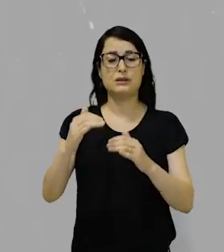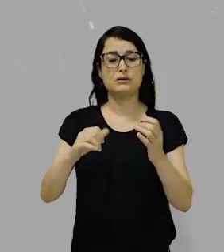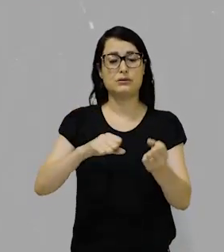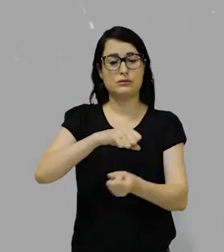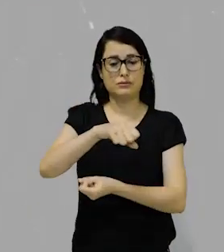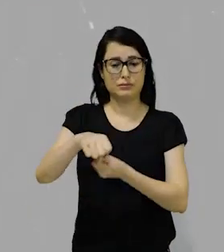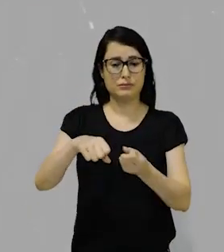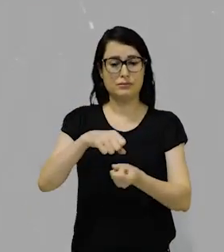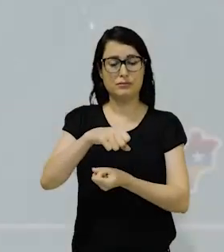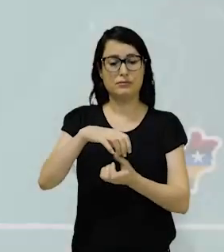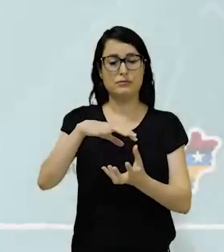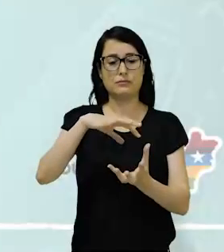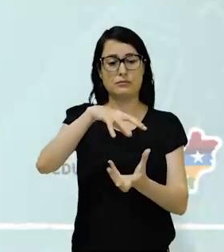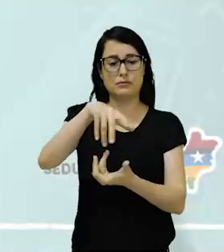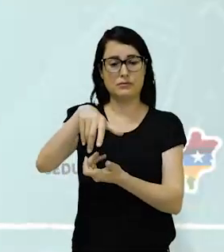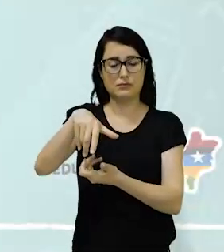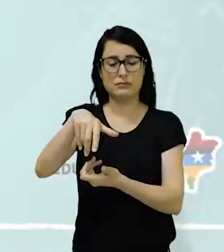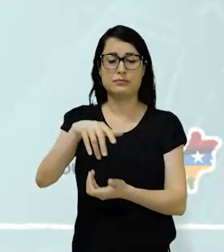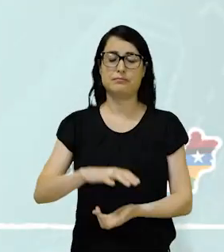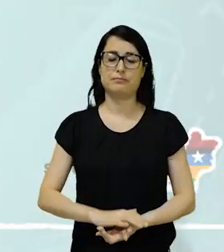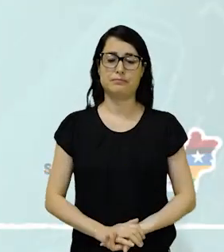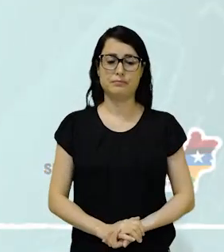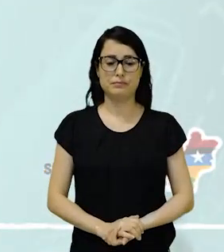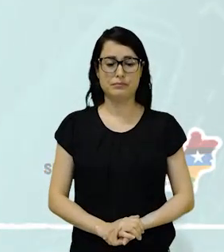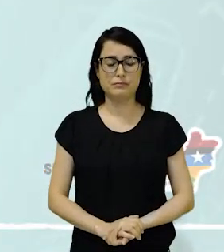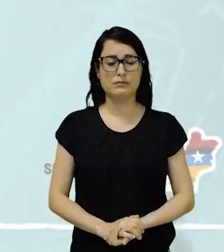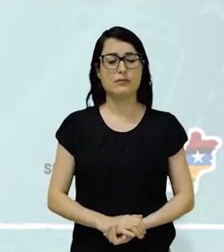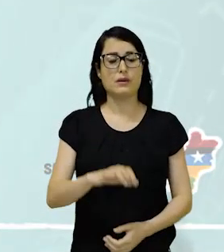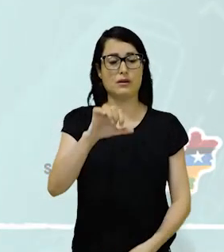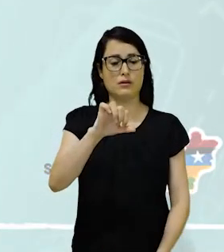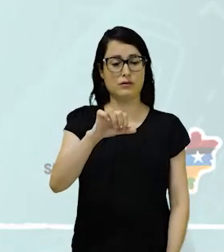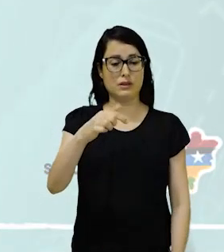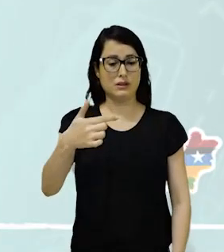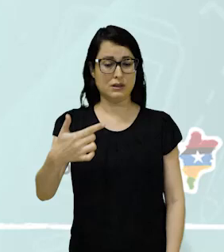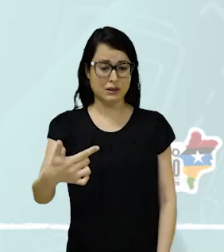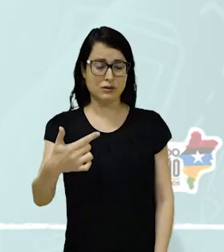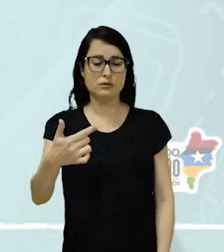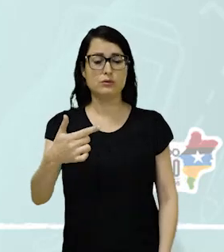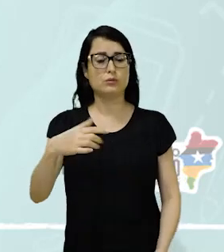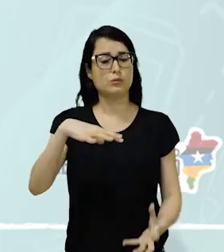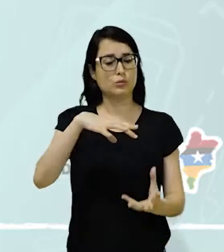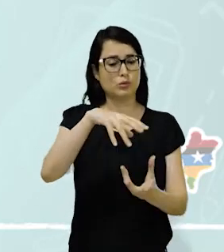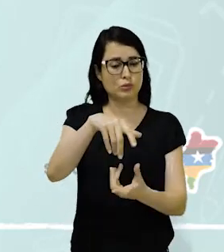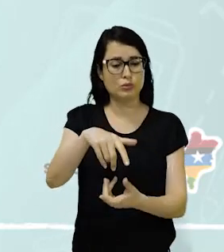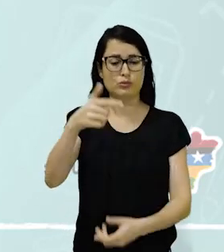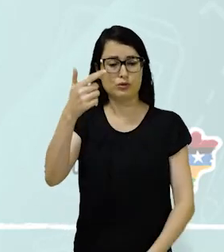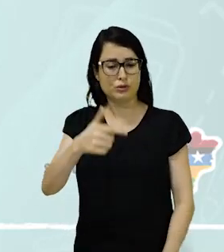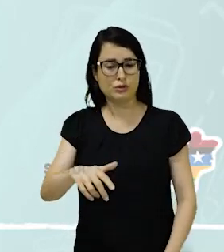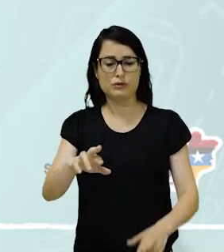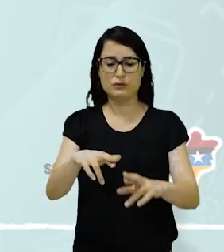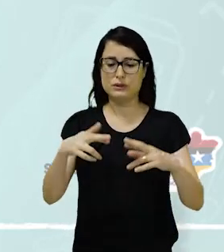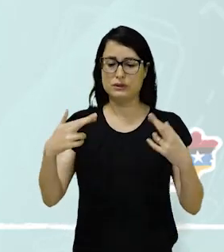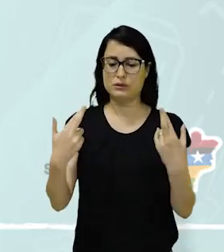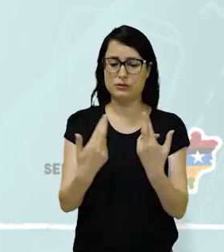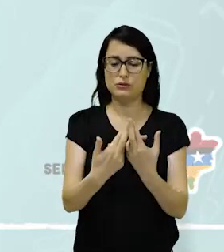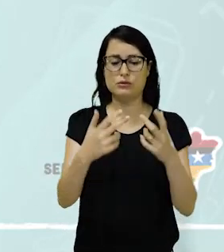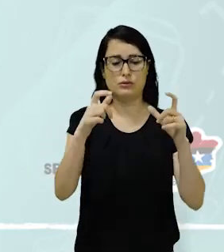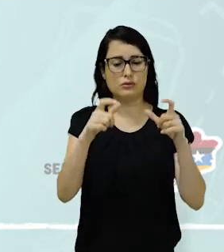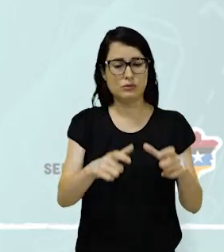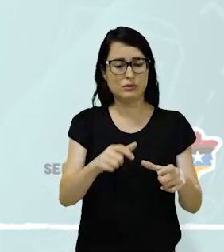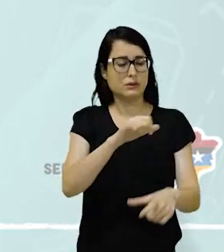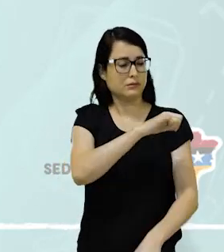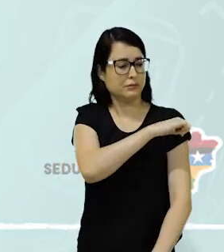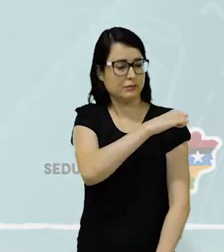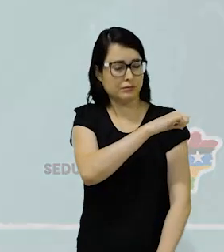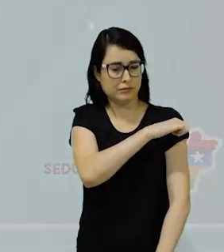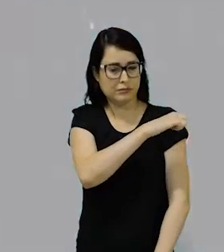Beleza? E aí, galera, chegamos em 92. O mundo novamente se reúne no Rio de Janeiro, tá, para